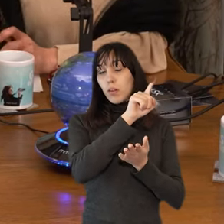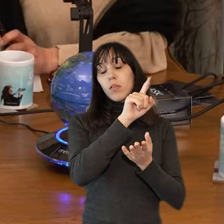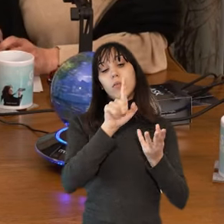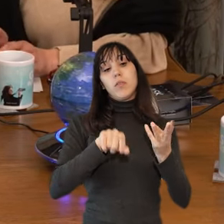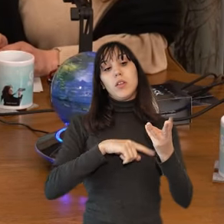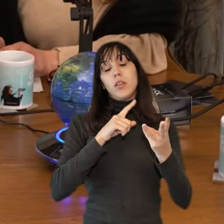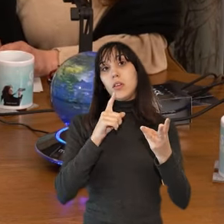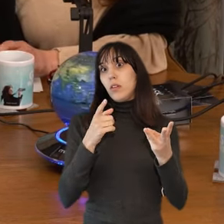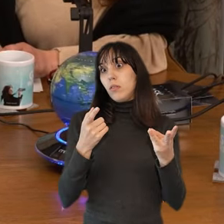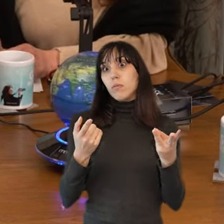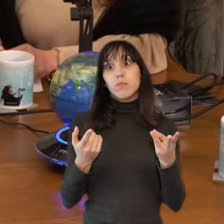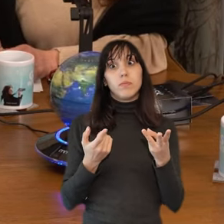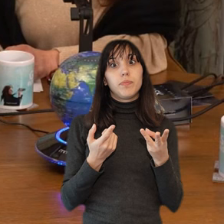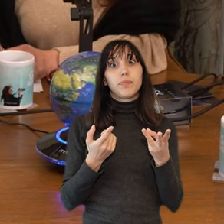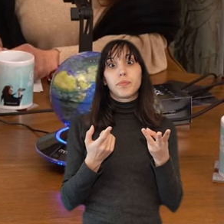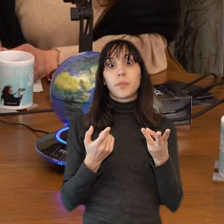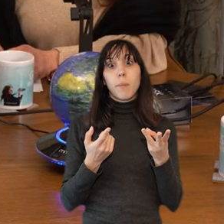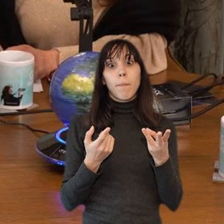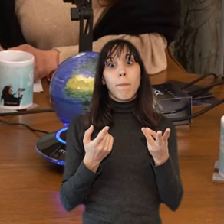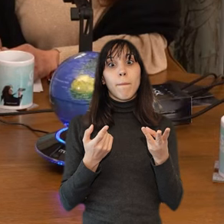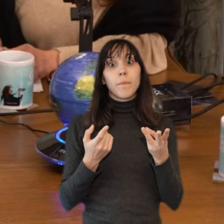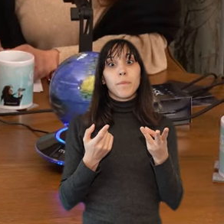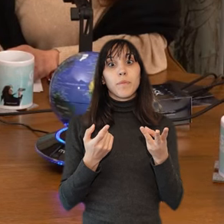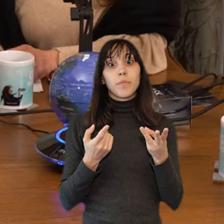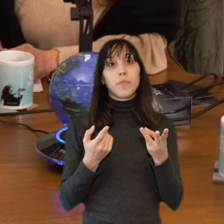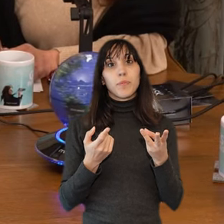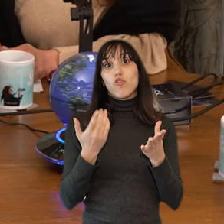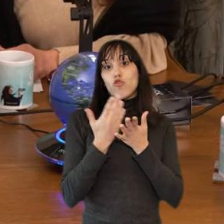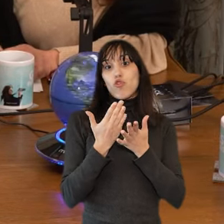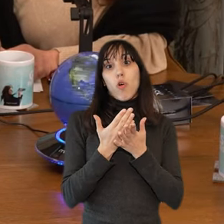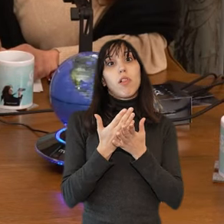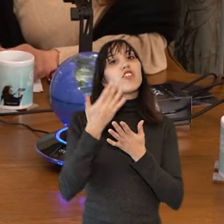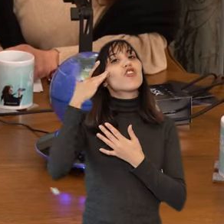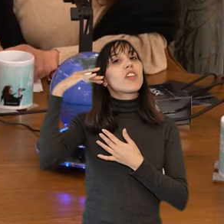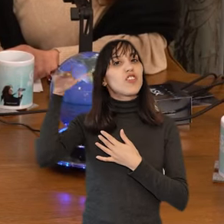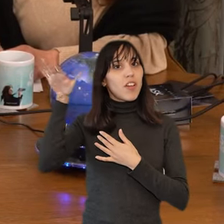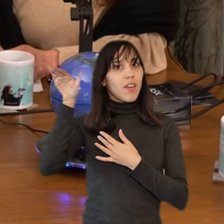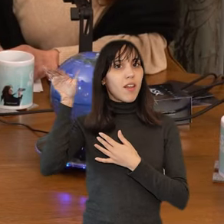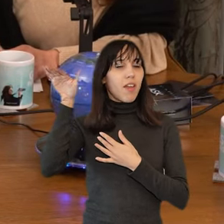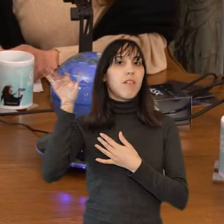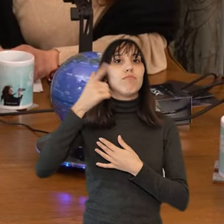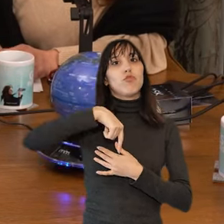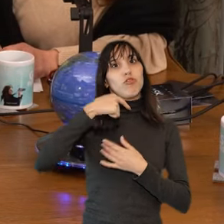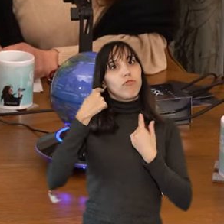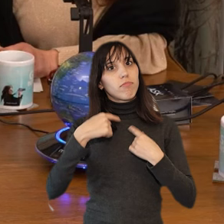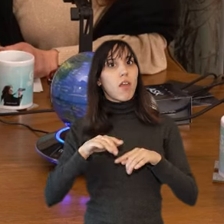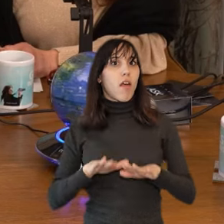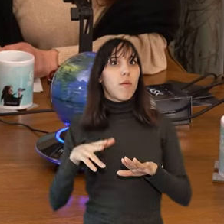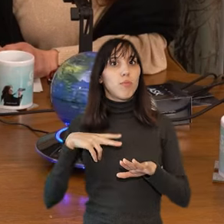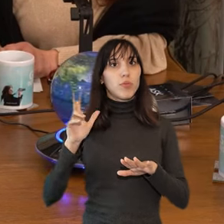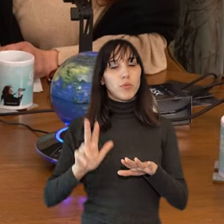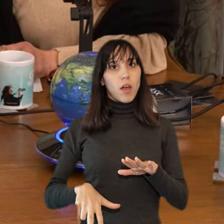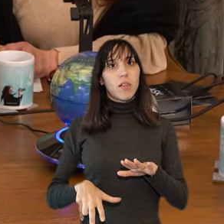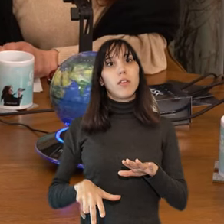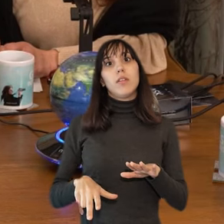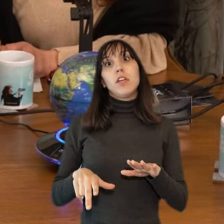e todos os noss portanto H enquanto escola estrangeira não eh nós apresentamos em Portugal